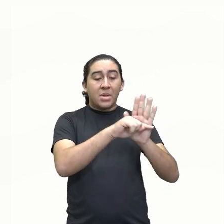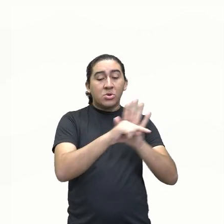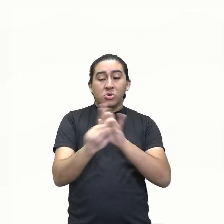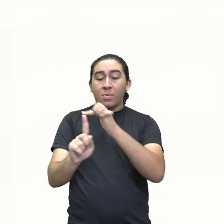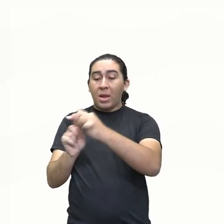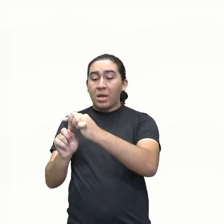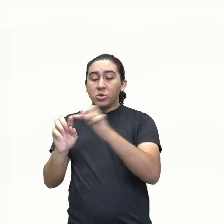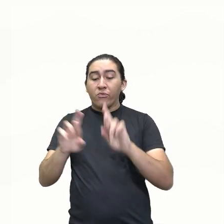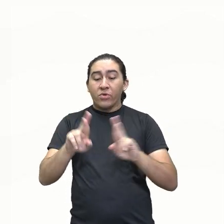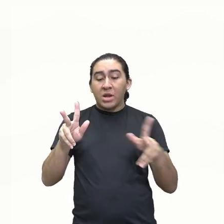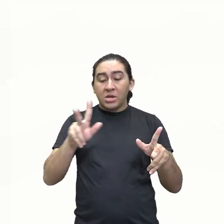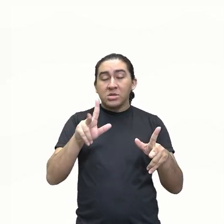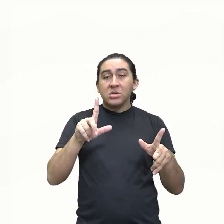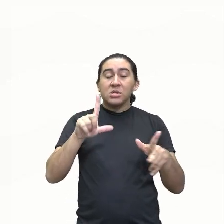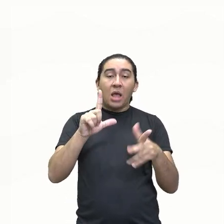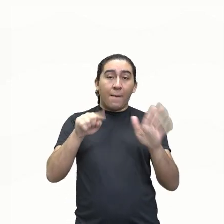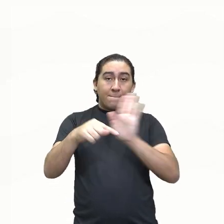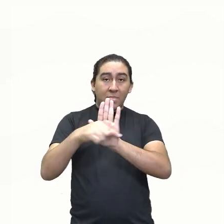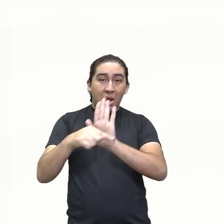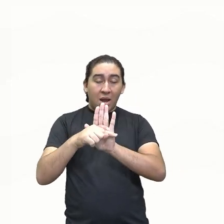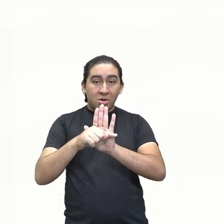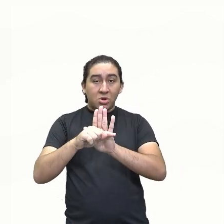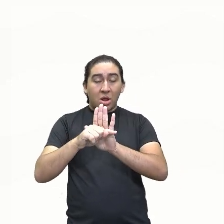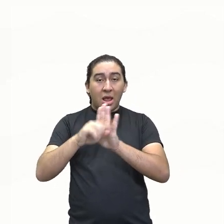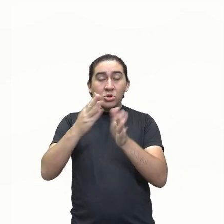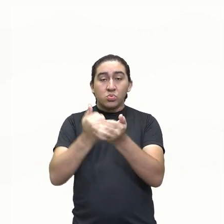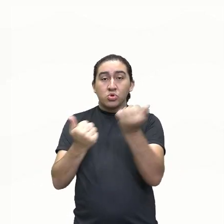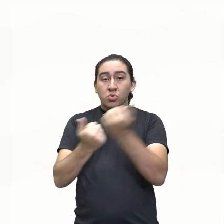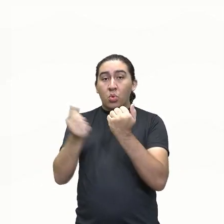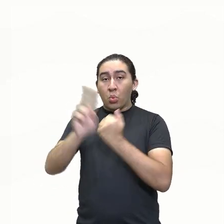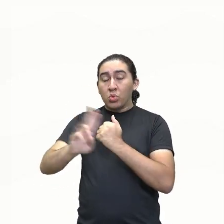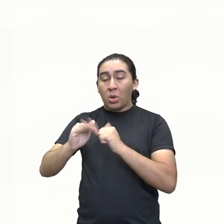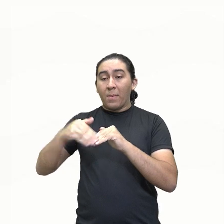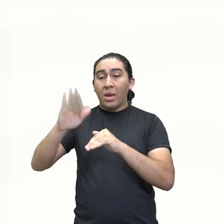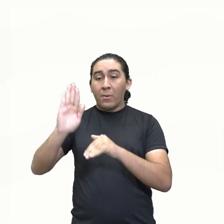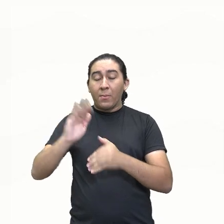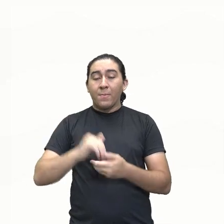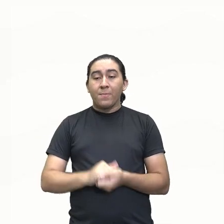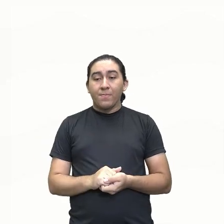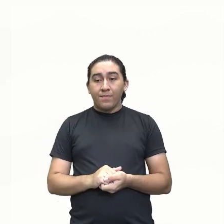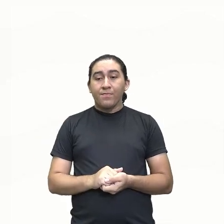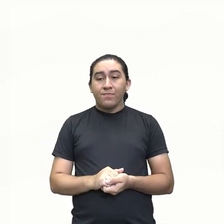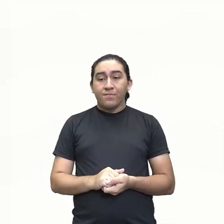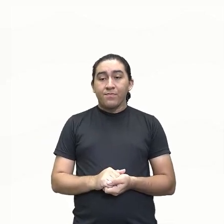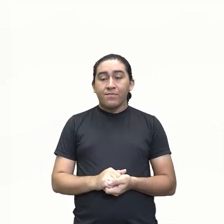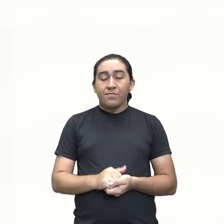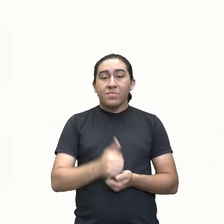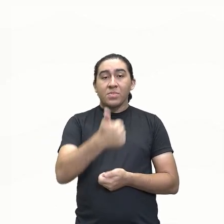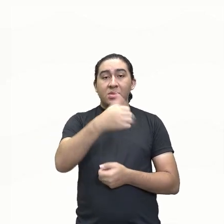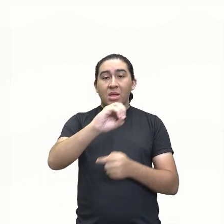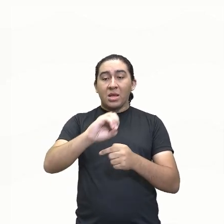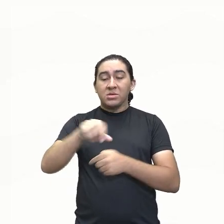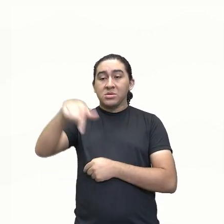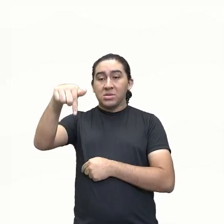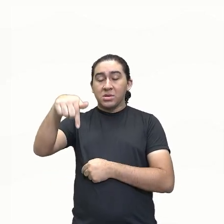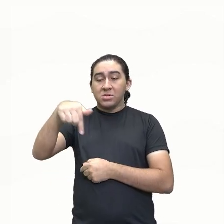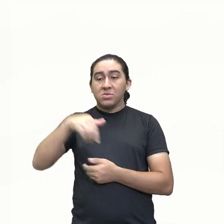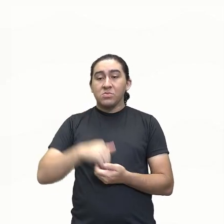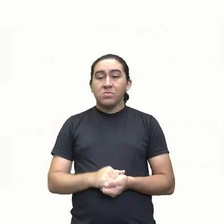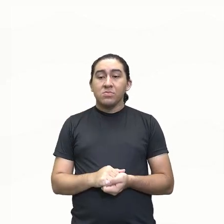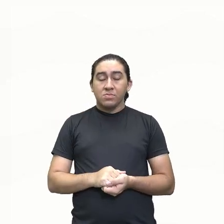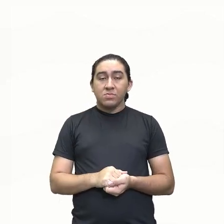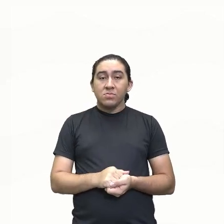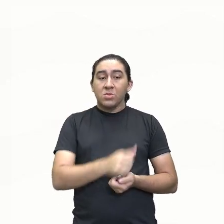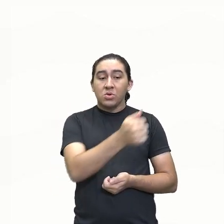subtrai e coloca o sinal do maior. Então, isso vai ser igual a 10 elevado a 7. Ou seja, 12